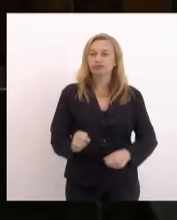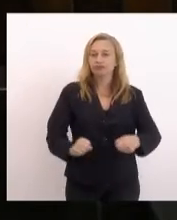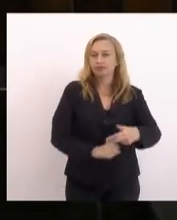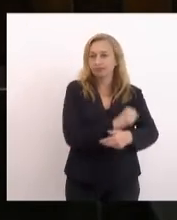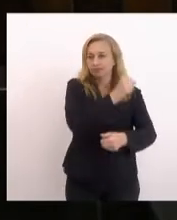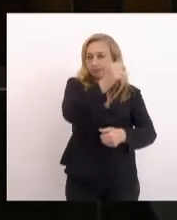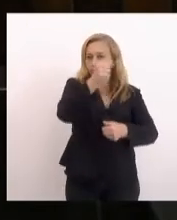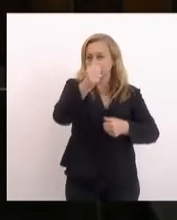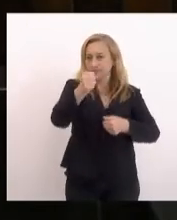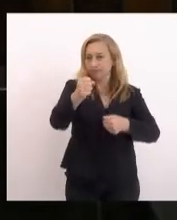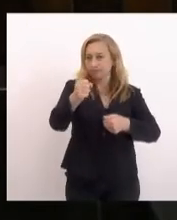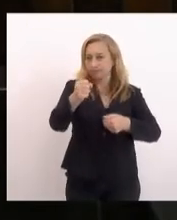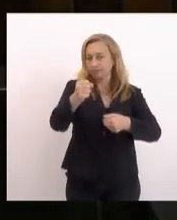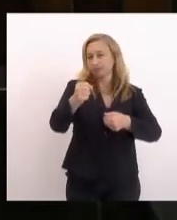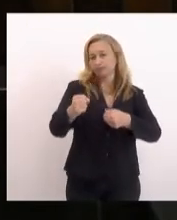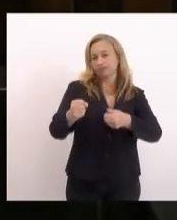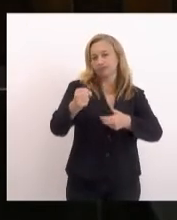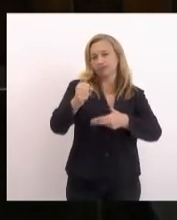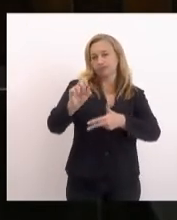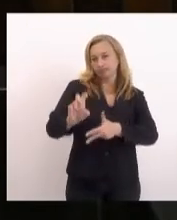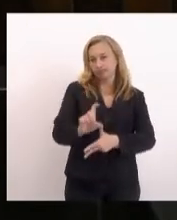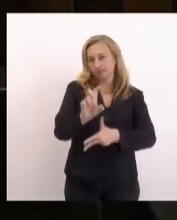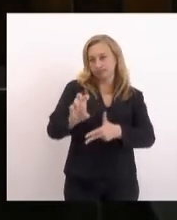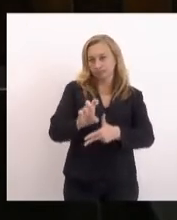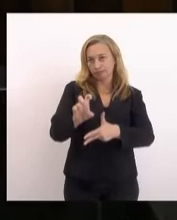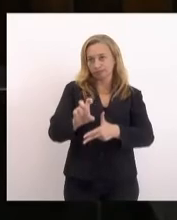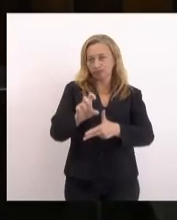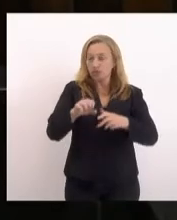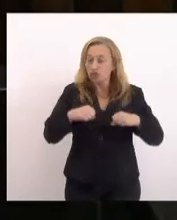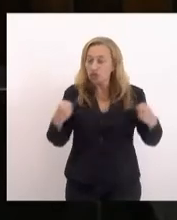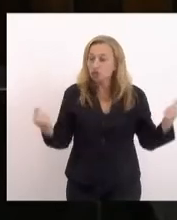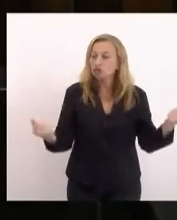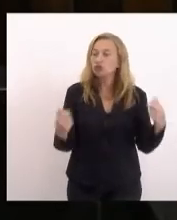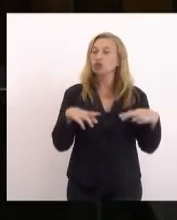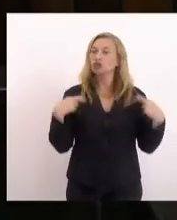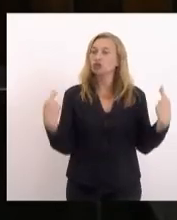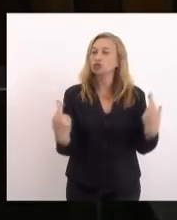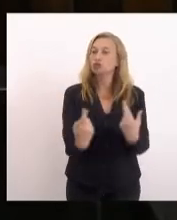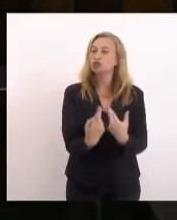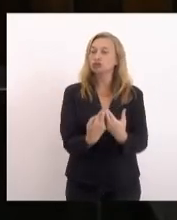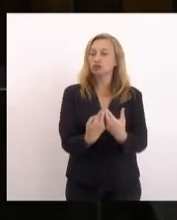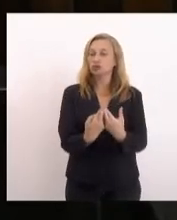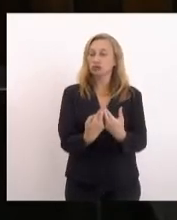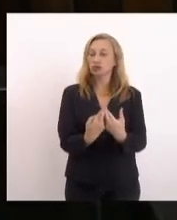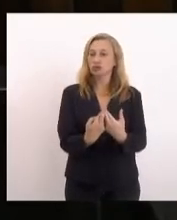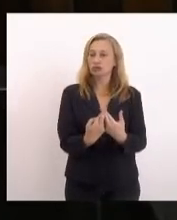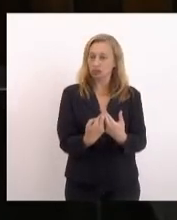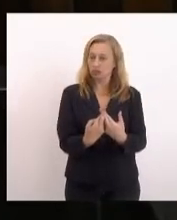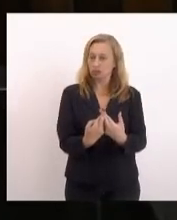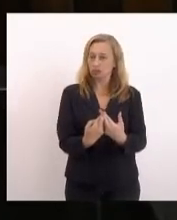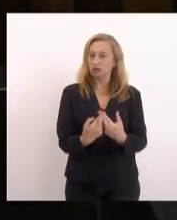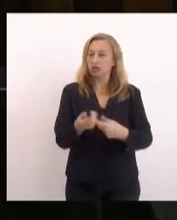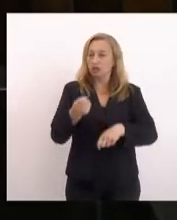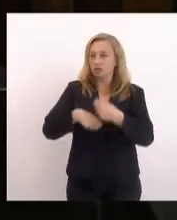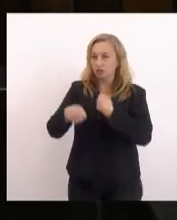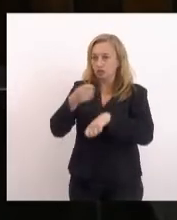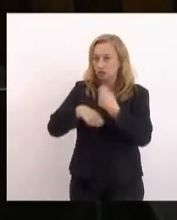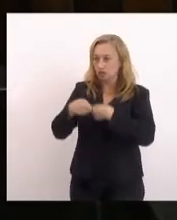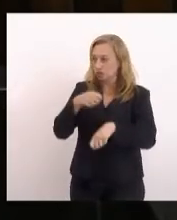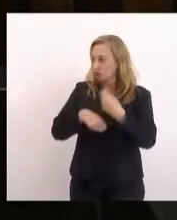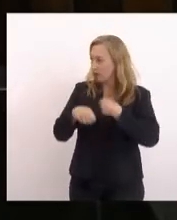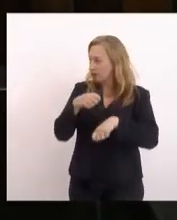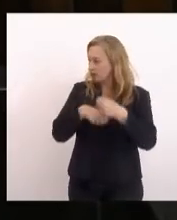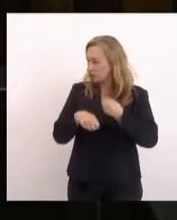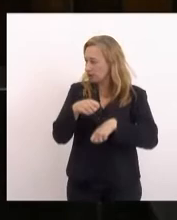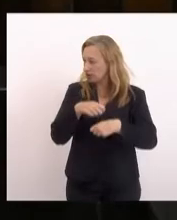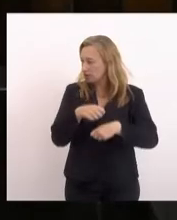Executivo se reunirá com o ministro da Economia para mais uma rodada de discussão